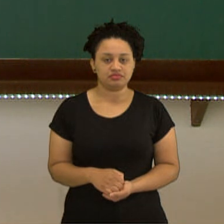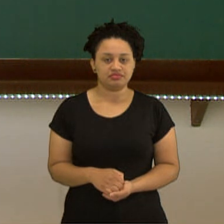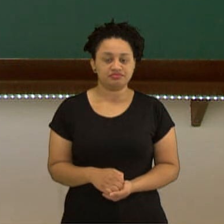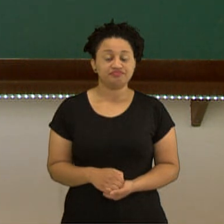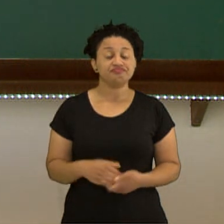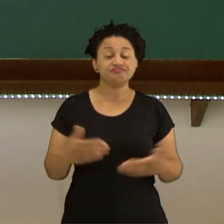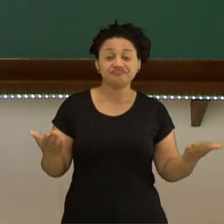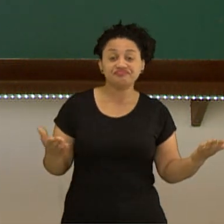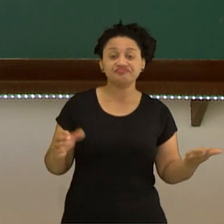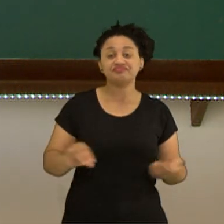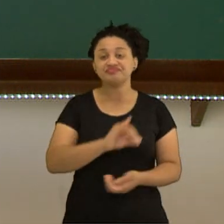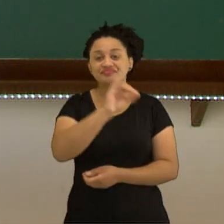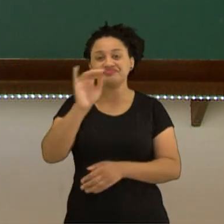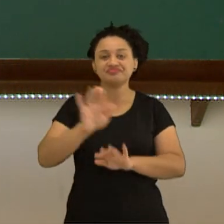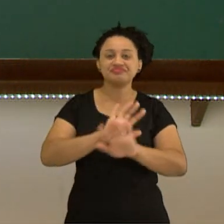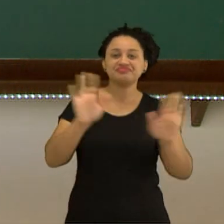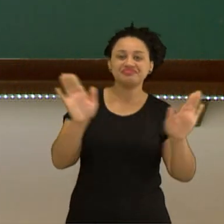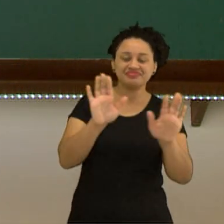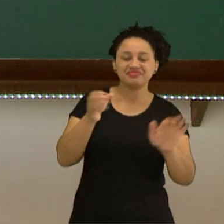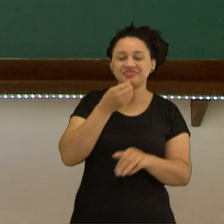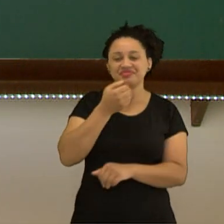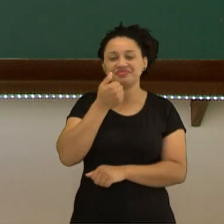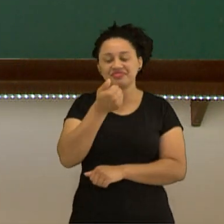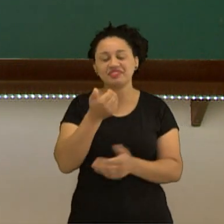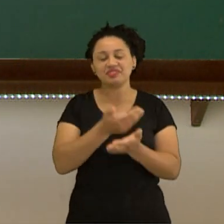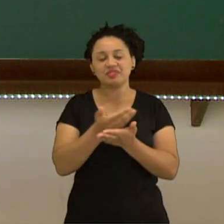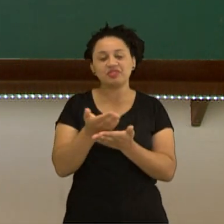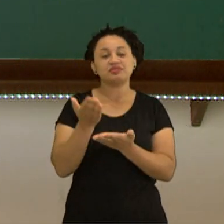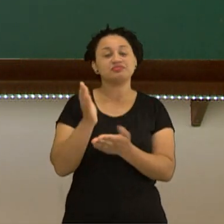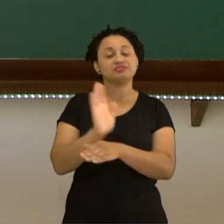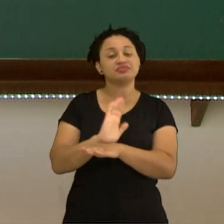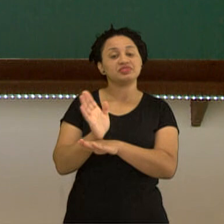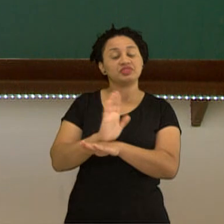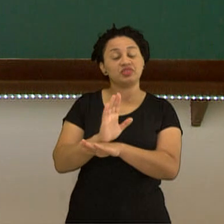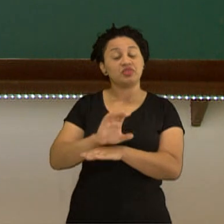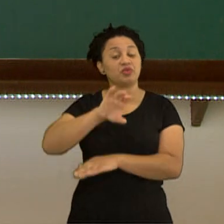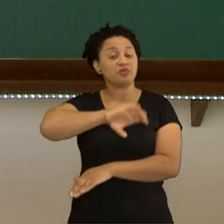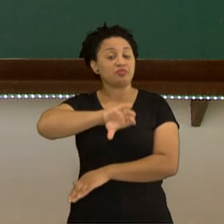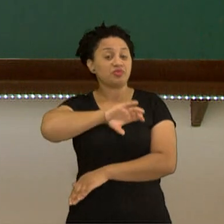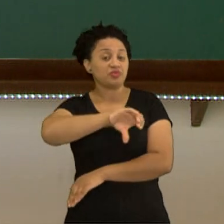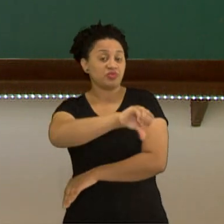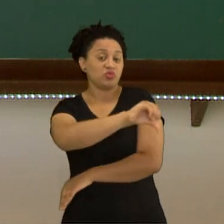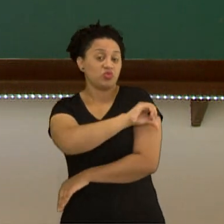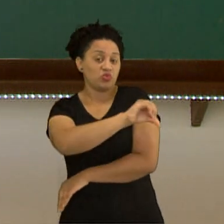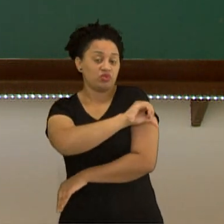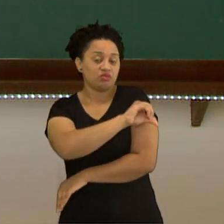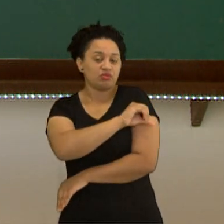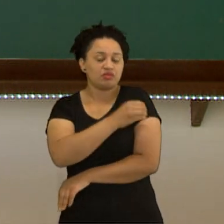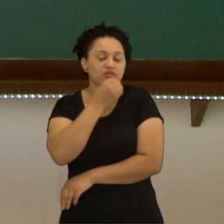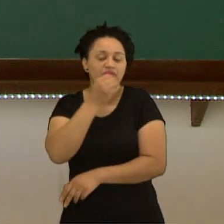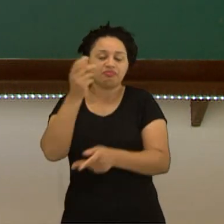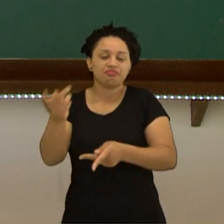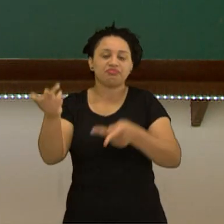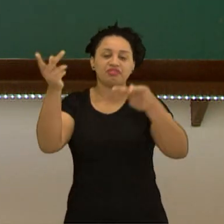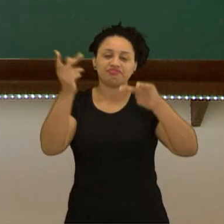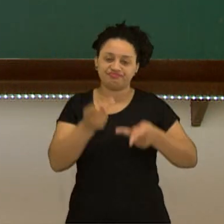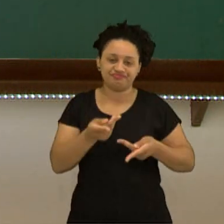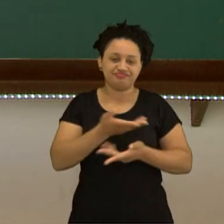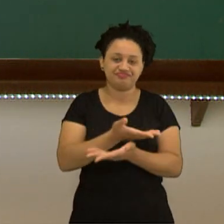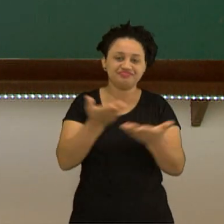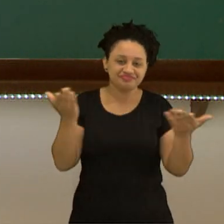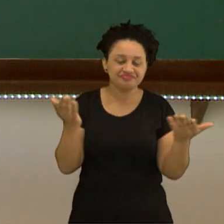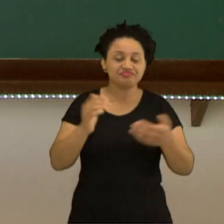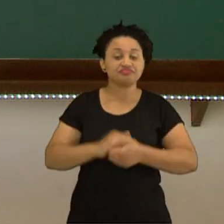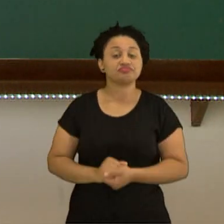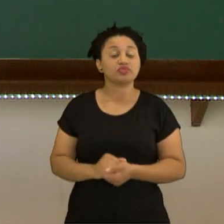Fala galera, beleza? Estamos começando o nosso vídeo de língua portuguesa do nono ano. Seja bem-vinda, seja bem-vindo.